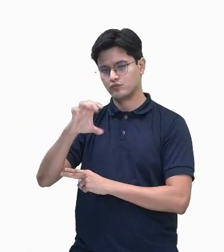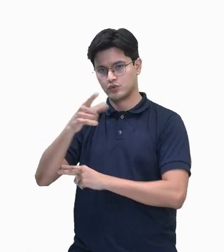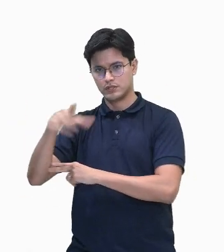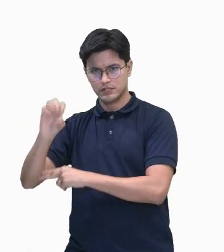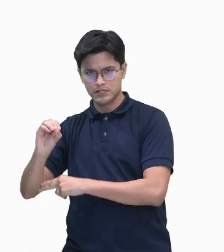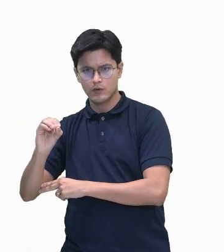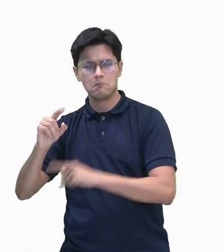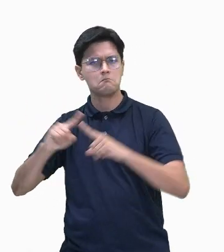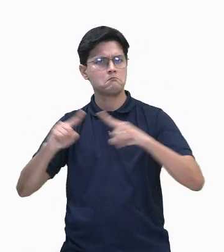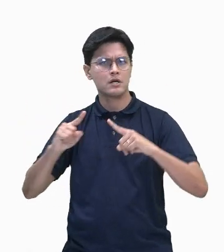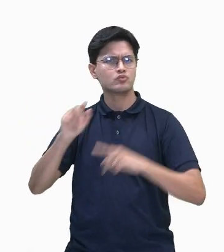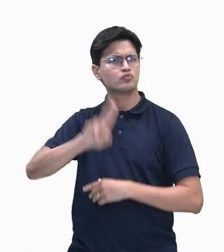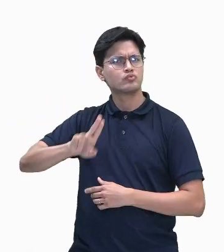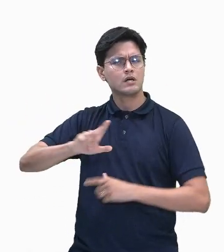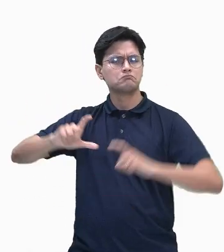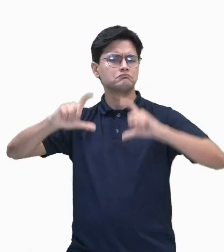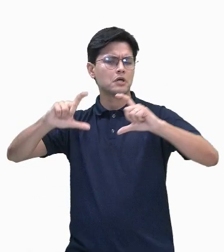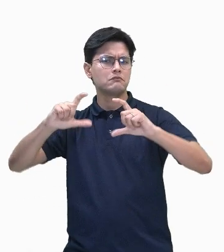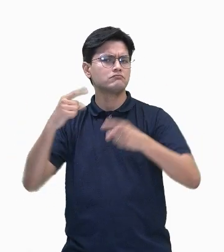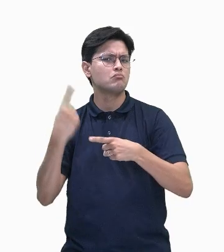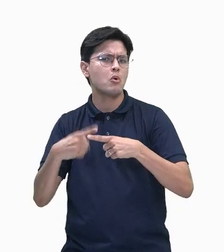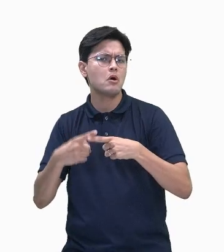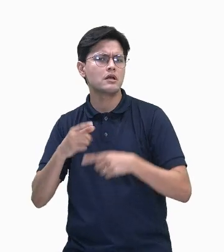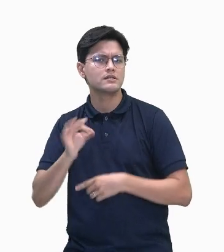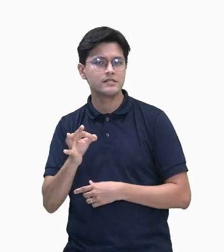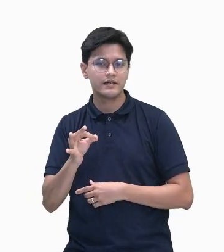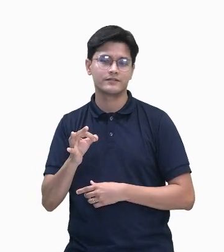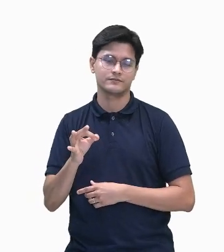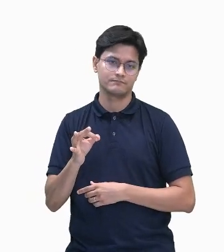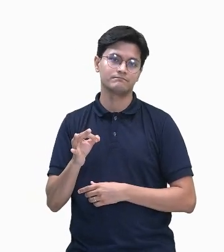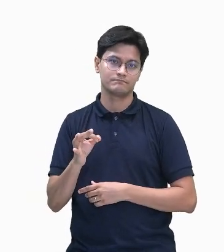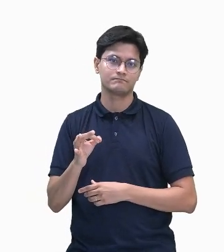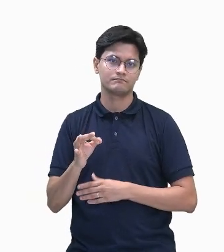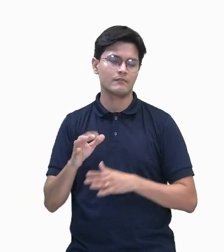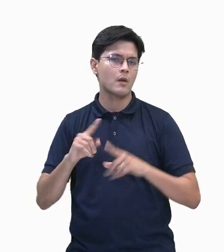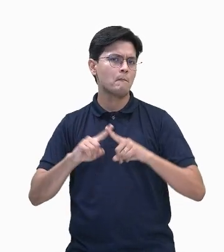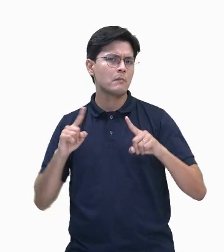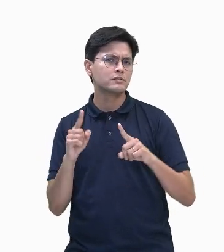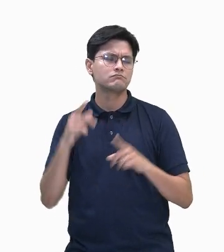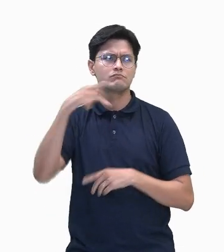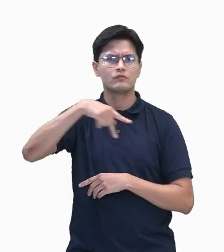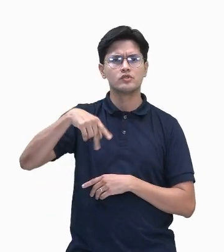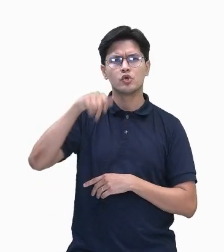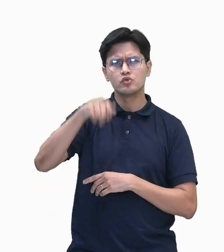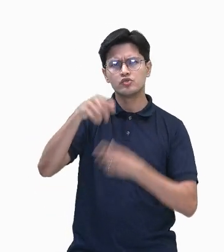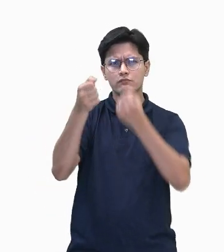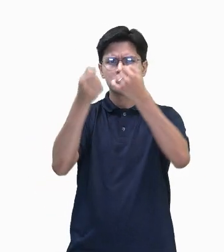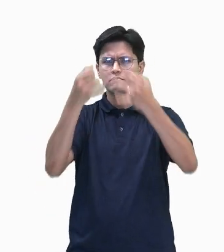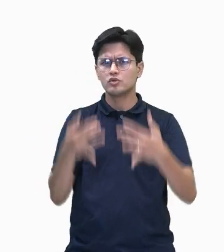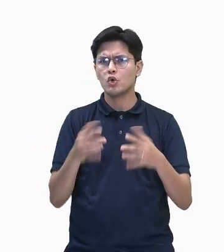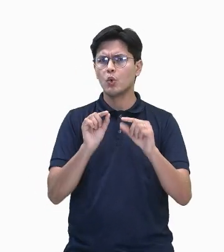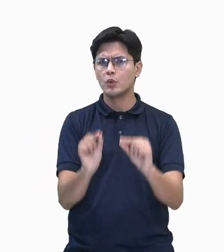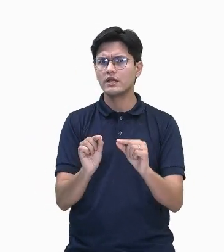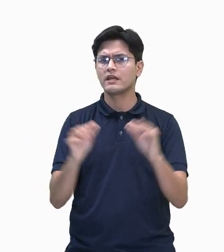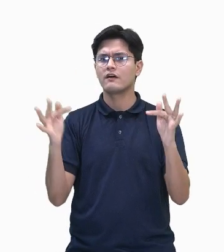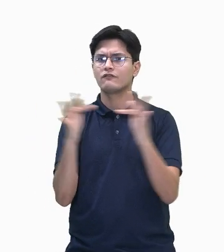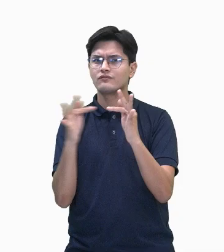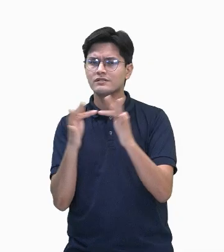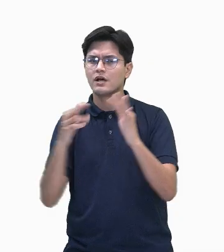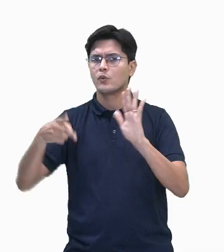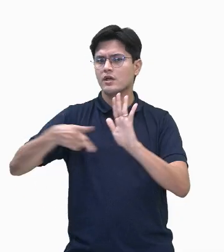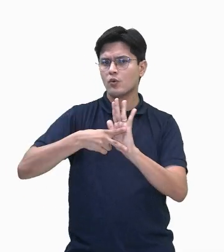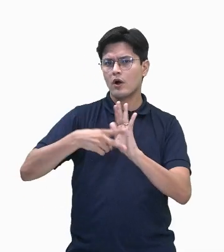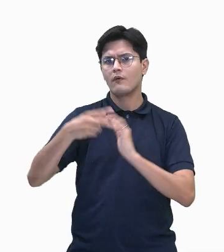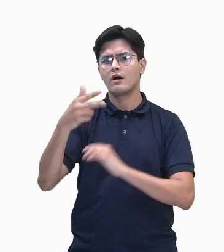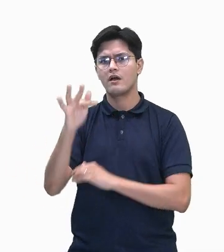entre chave, né? E professor, o senhor falou que a função ela é f de x igual